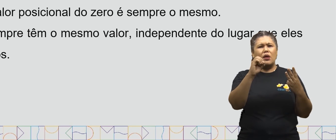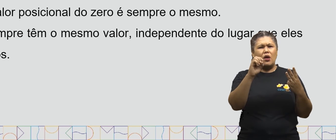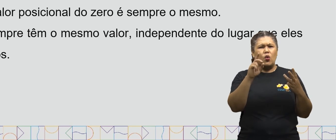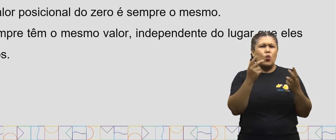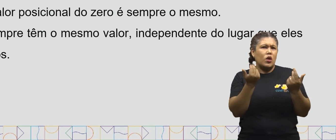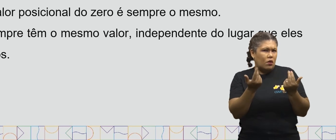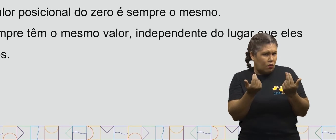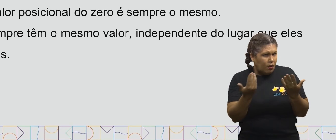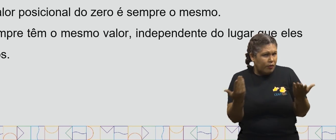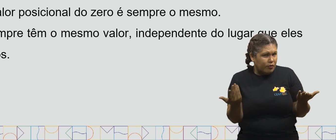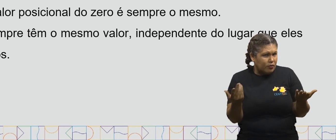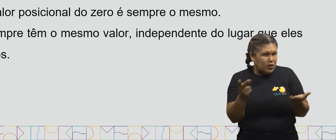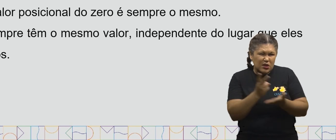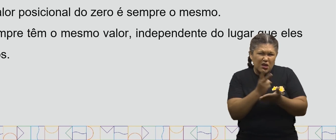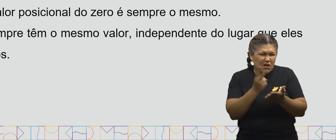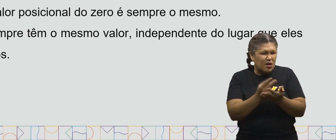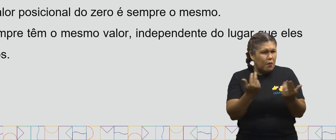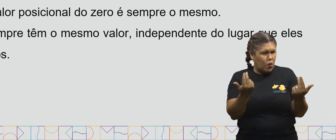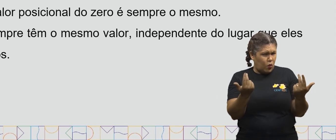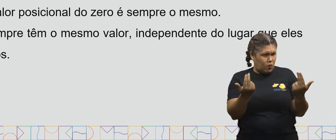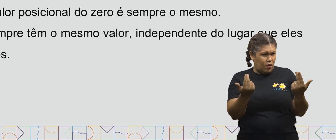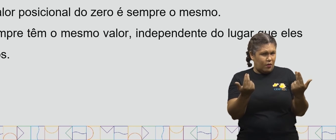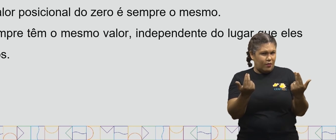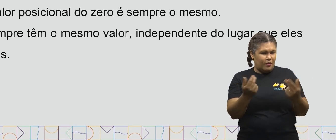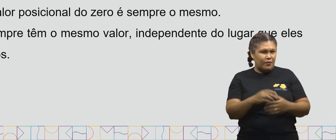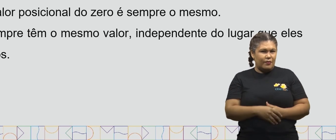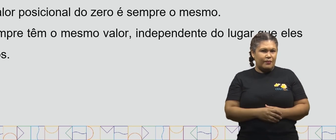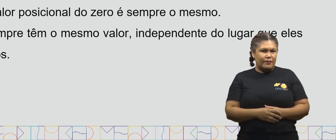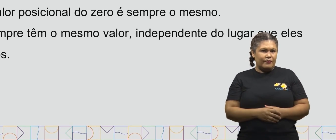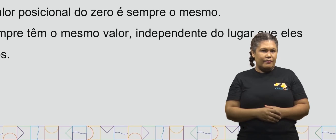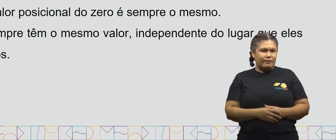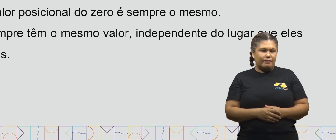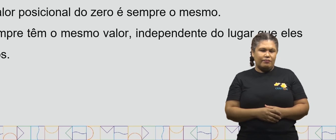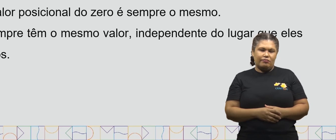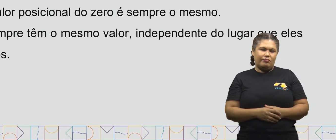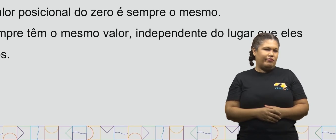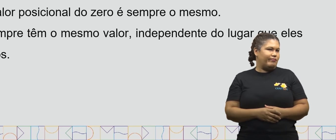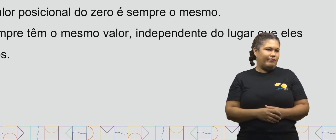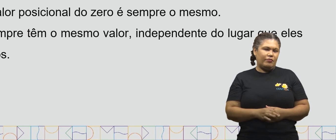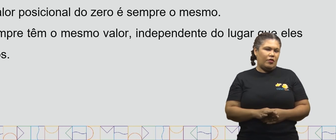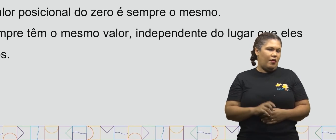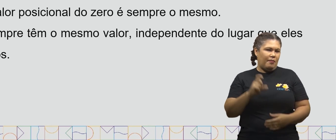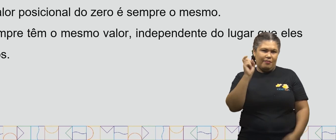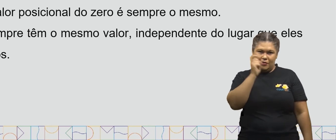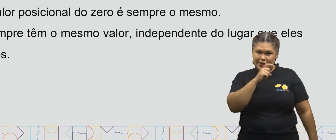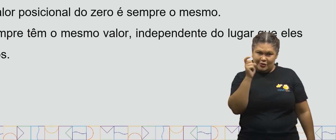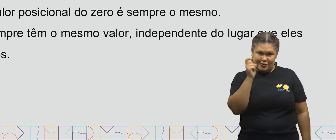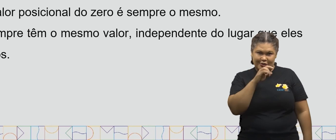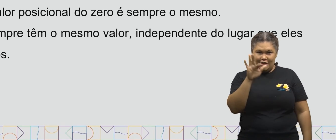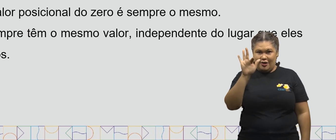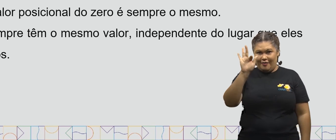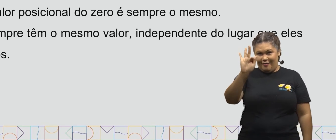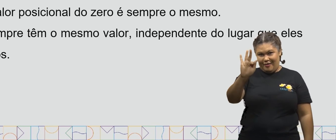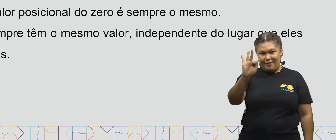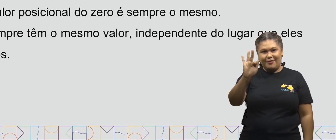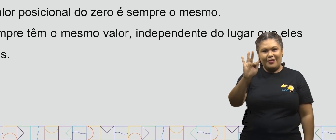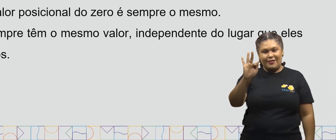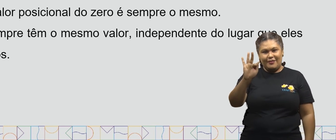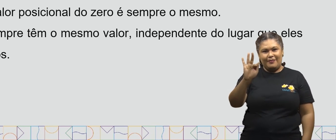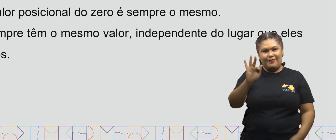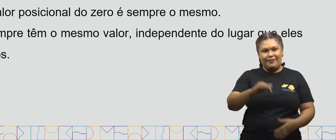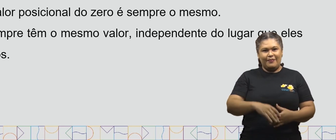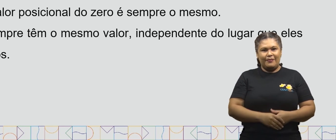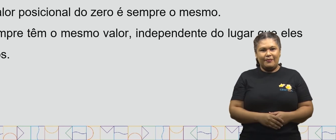do zero é sempre o mesmo? É Falso! Se você marcou F,